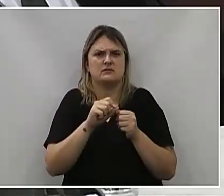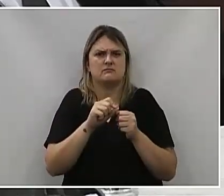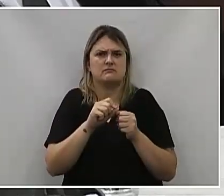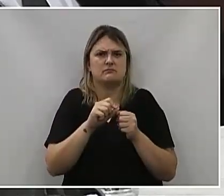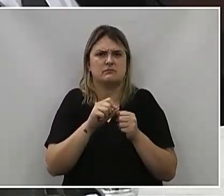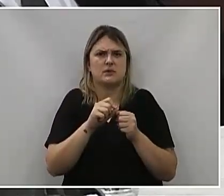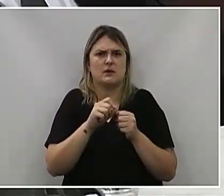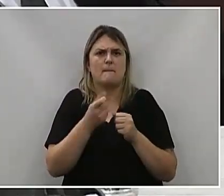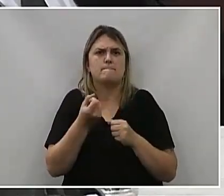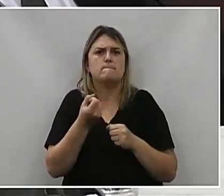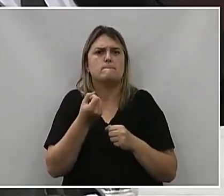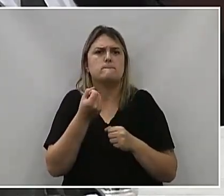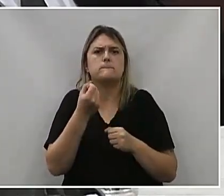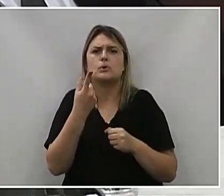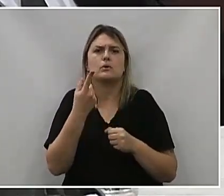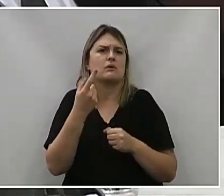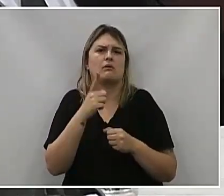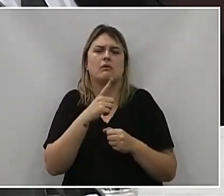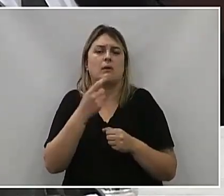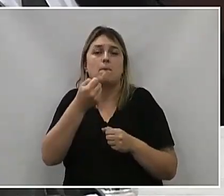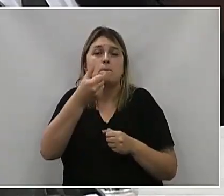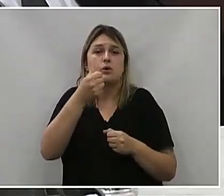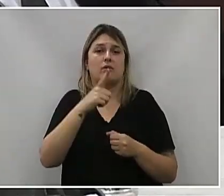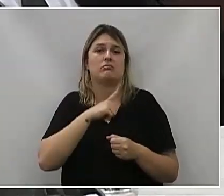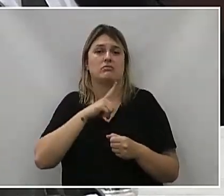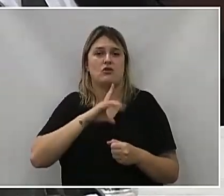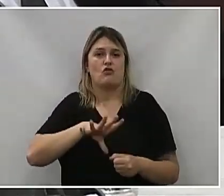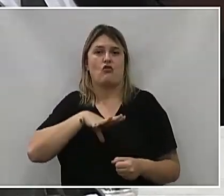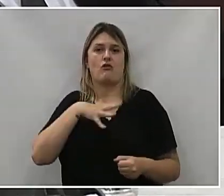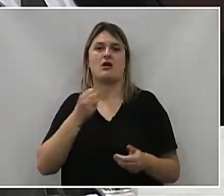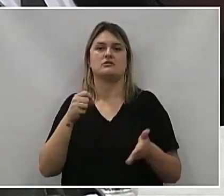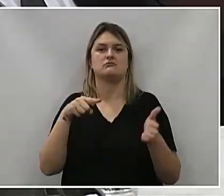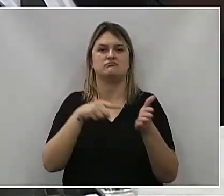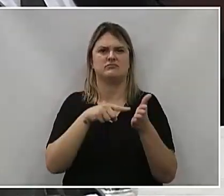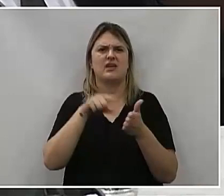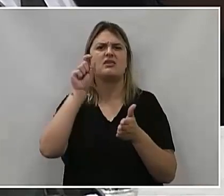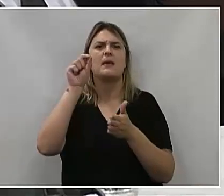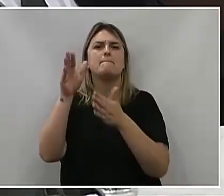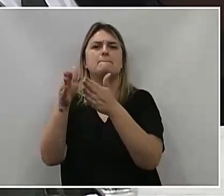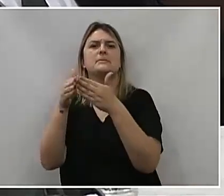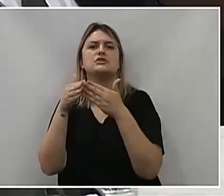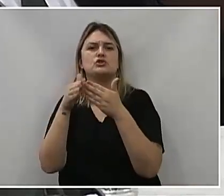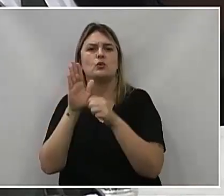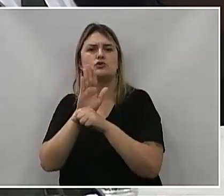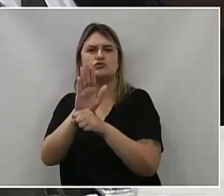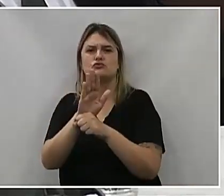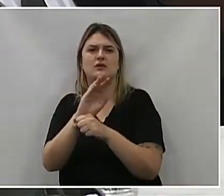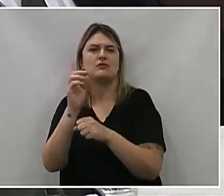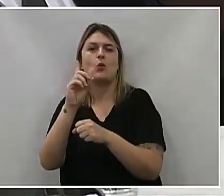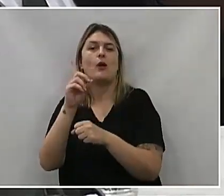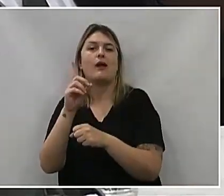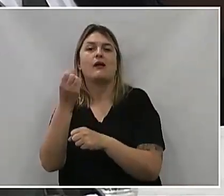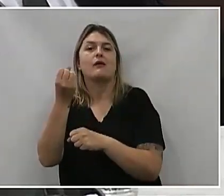poucas mulheres têm coragem de denunciar. As que pediram ajuda não chegam nem perto do número real.